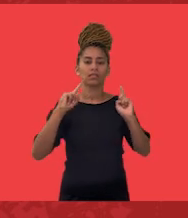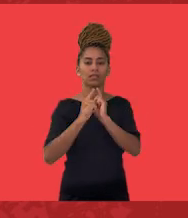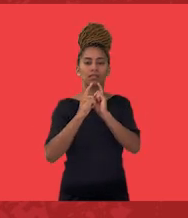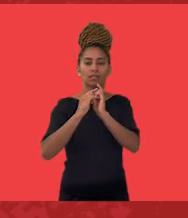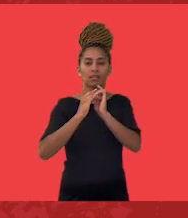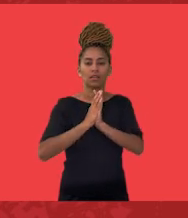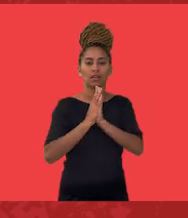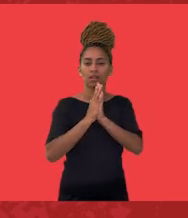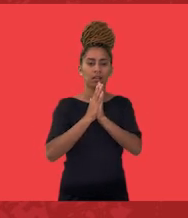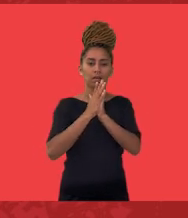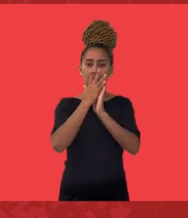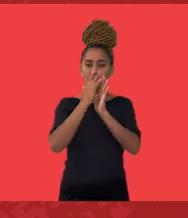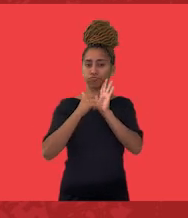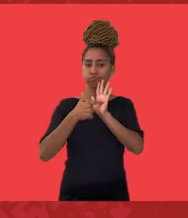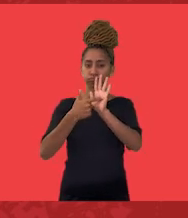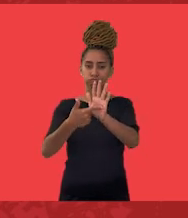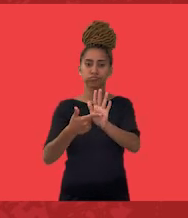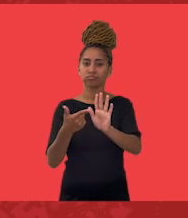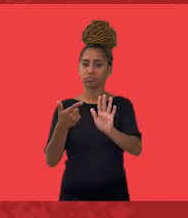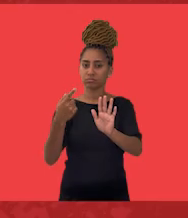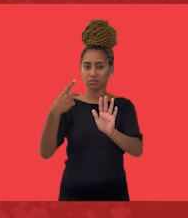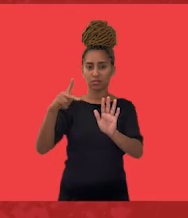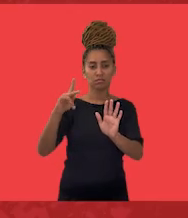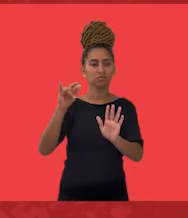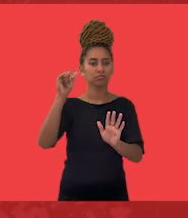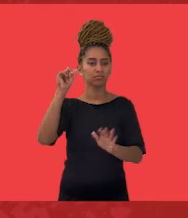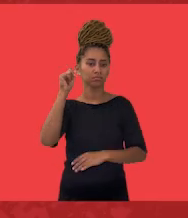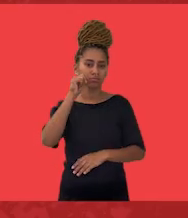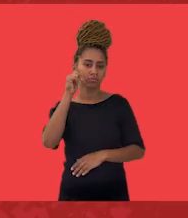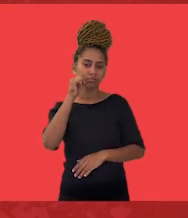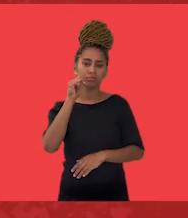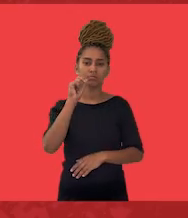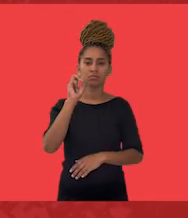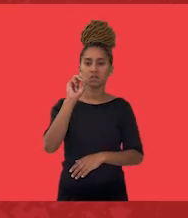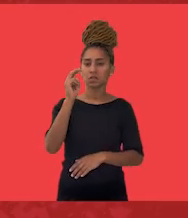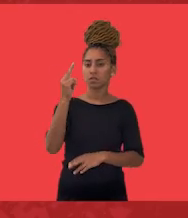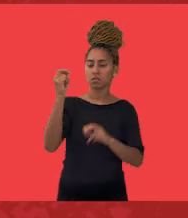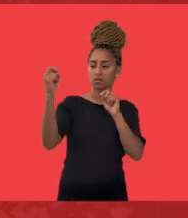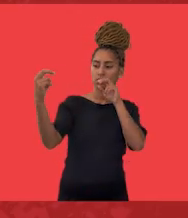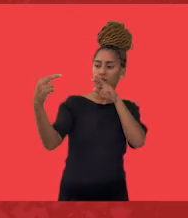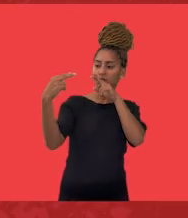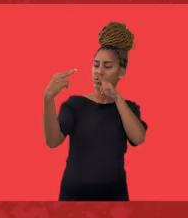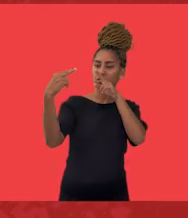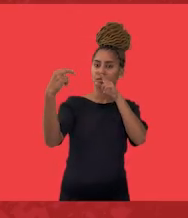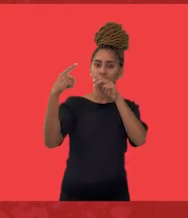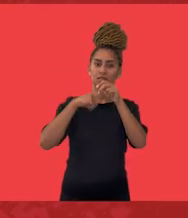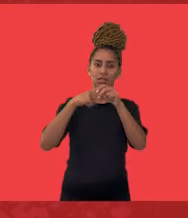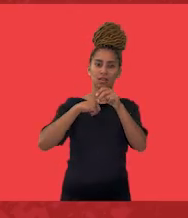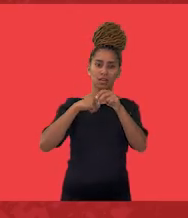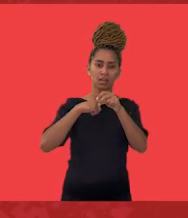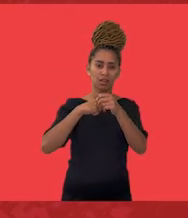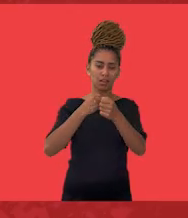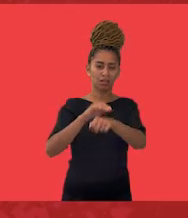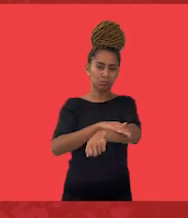Entre você e eu. Uma figurinha jogada no lixo, um microfone. Tua